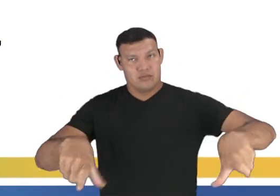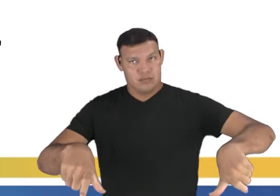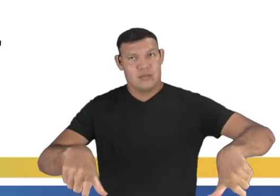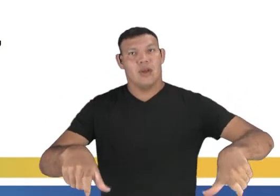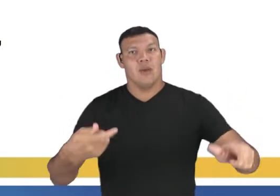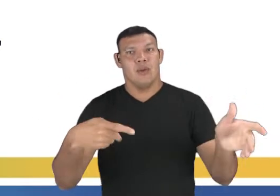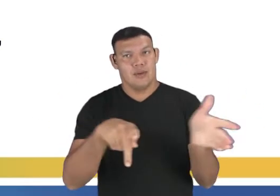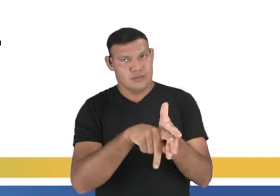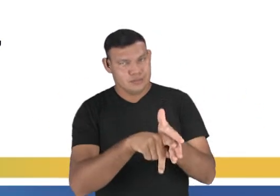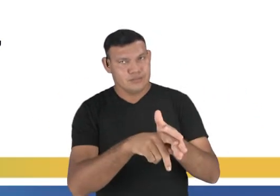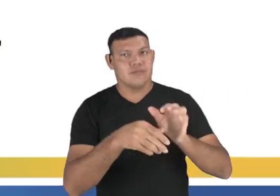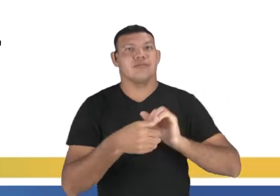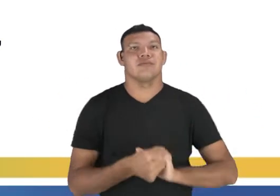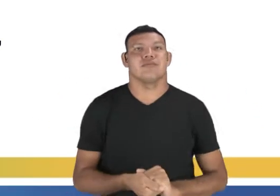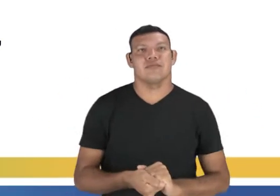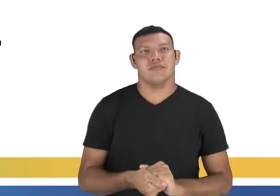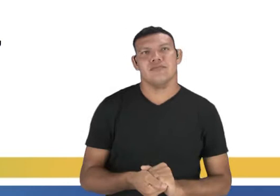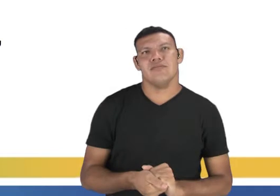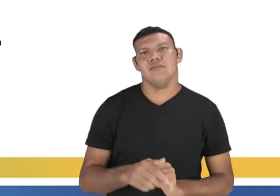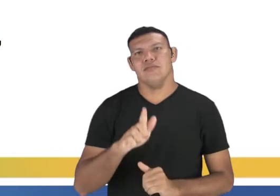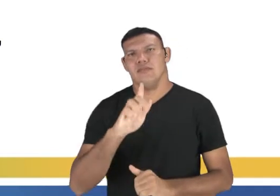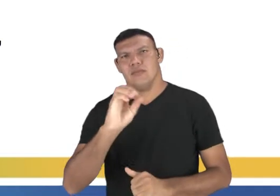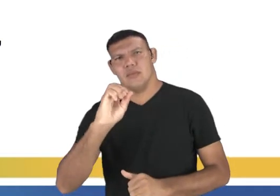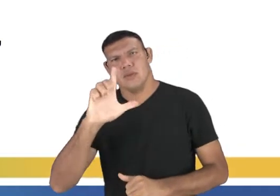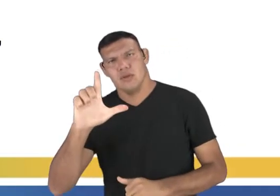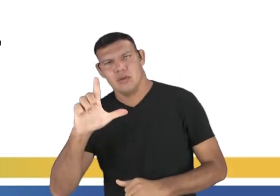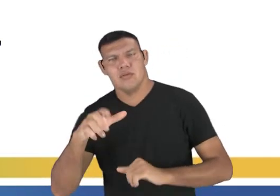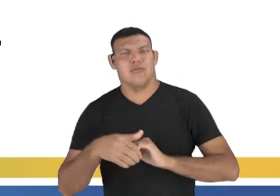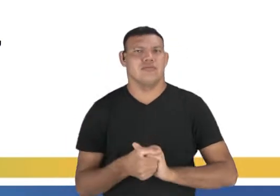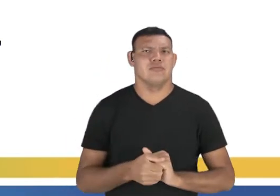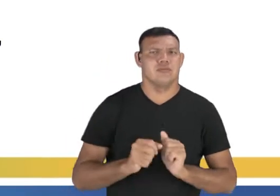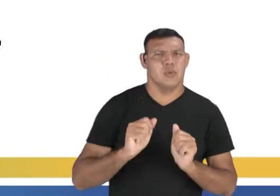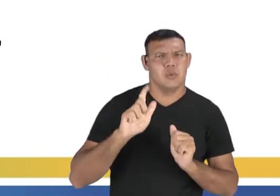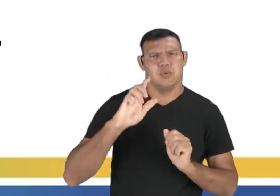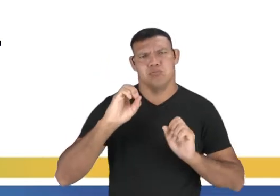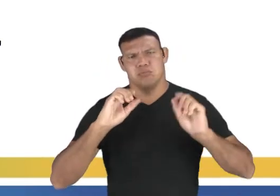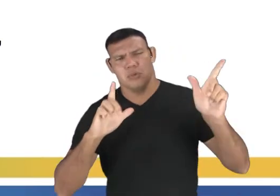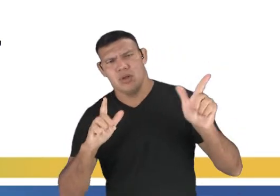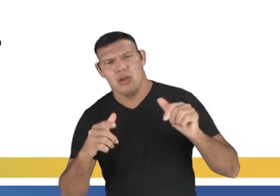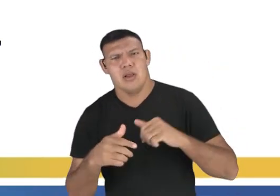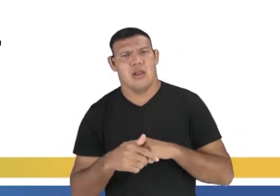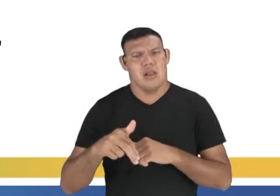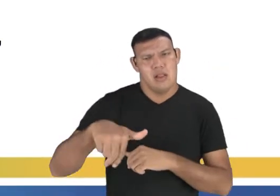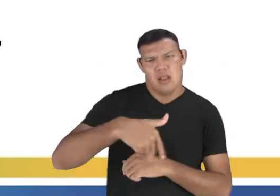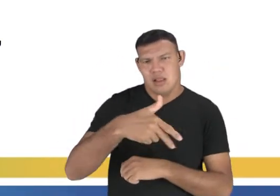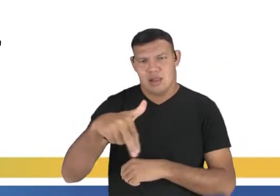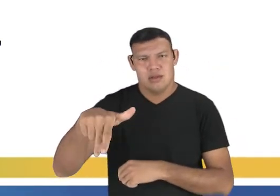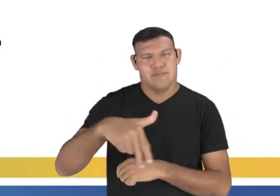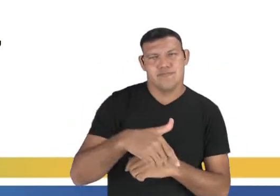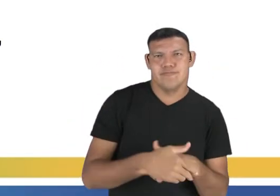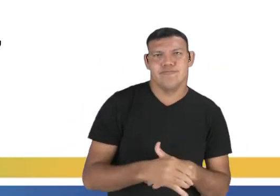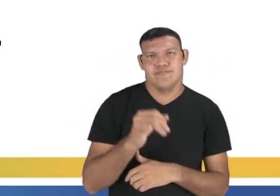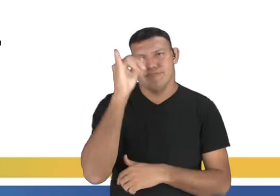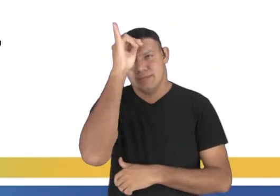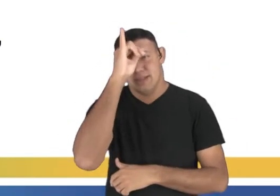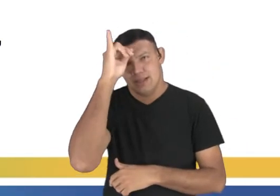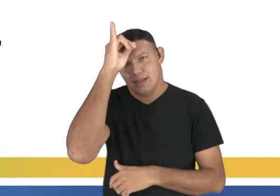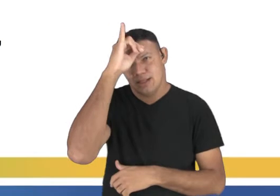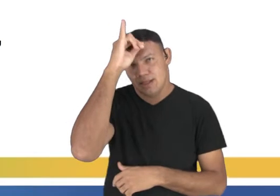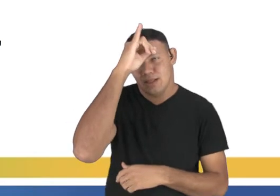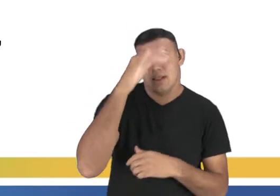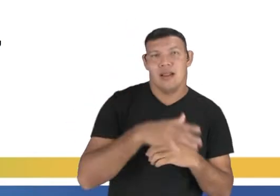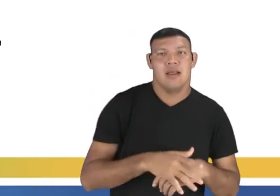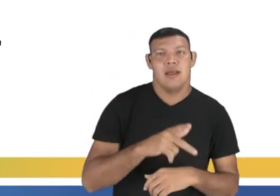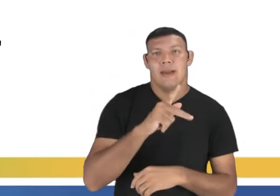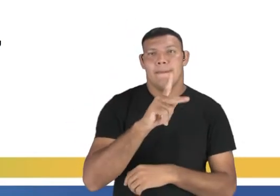para o futebol. Gol a gol, controle de chute em gol, rebatida, drible, o bobinho, que algumas regiões chama-se de